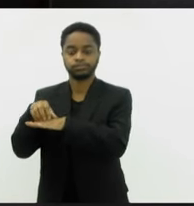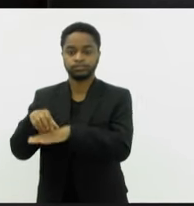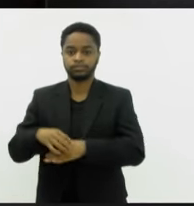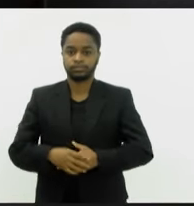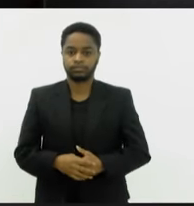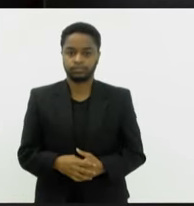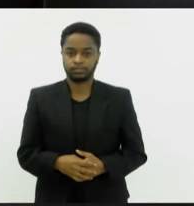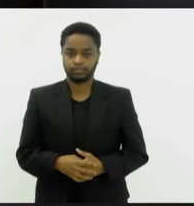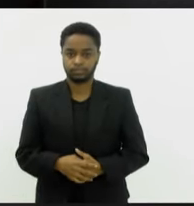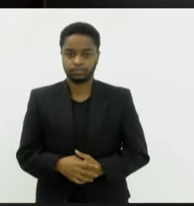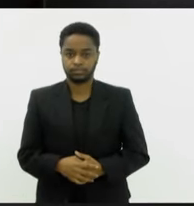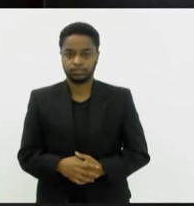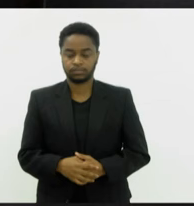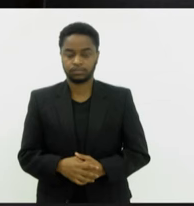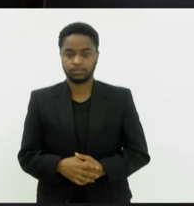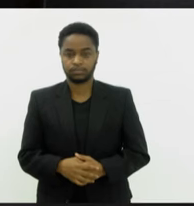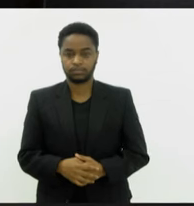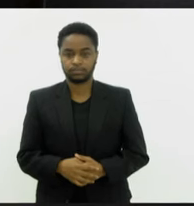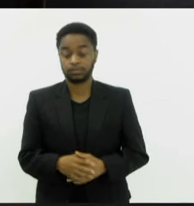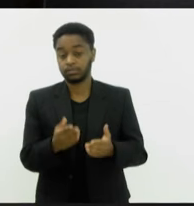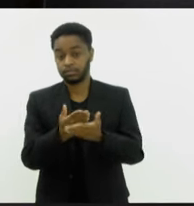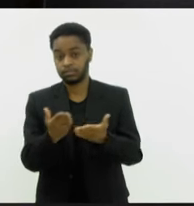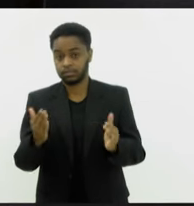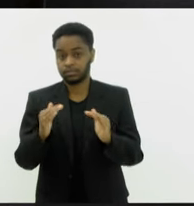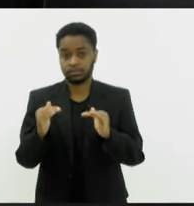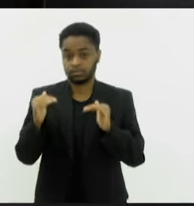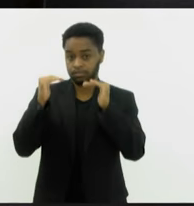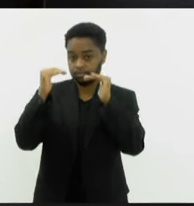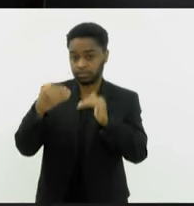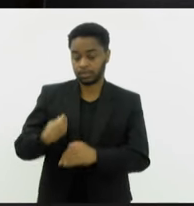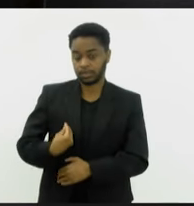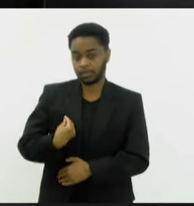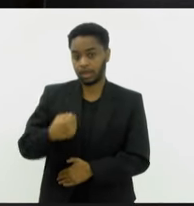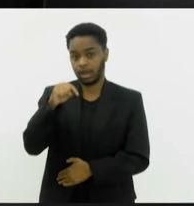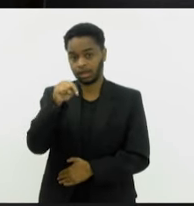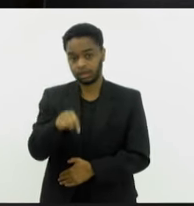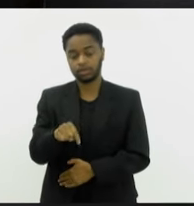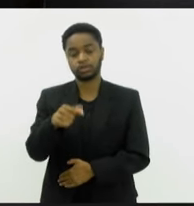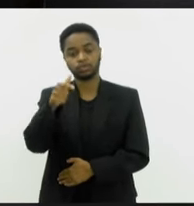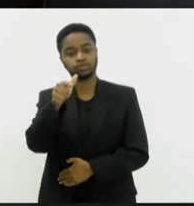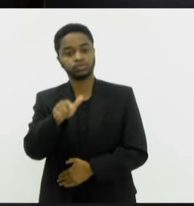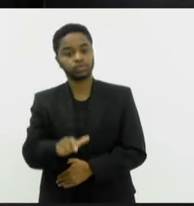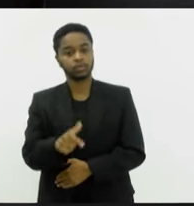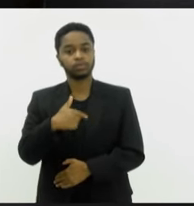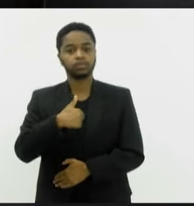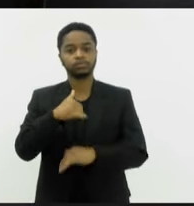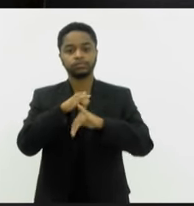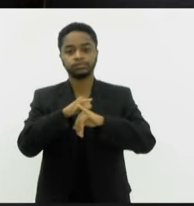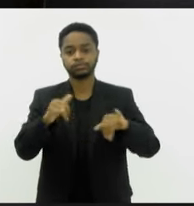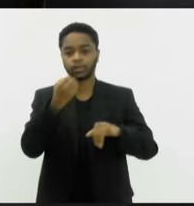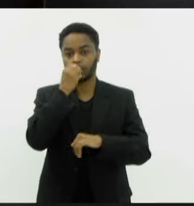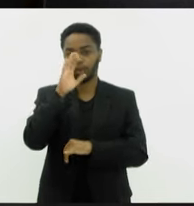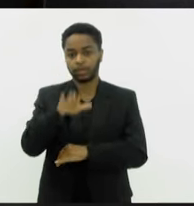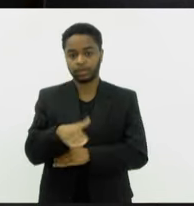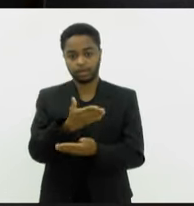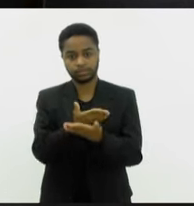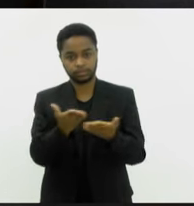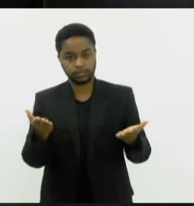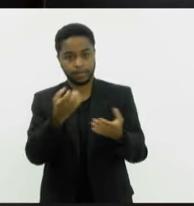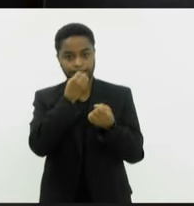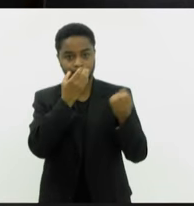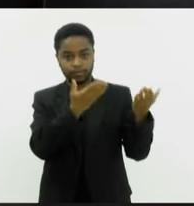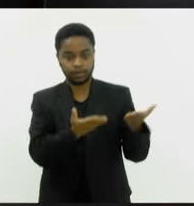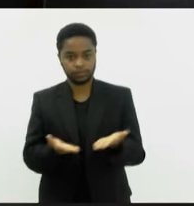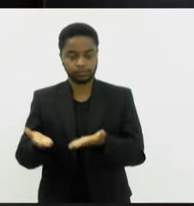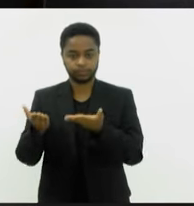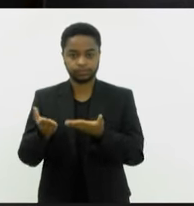Itinerante senhoras e senhores autoridades presentes mais uma vez uma boa tarde sejam todos e